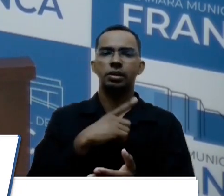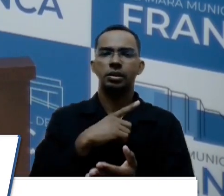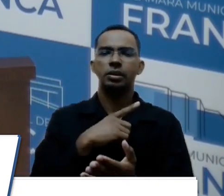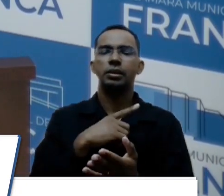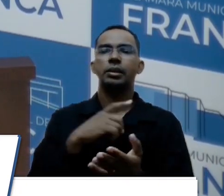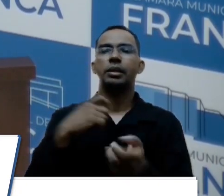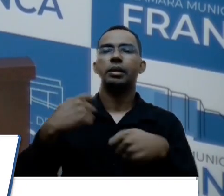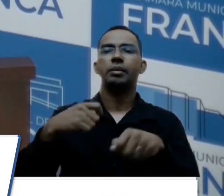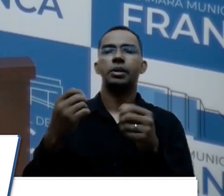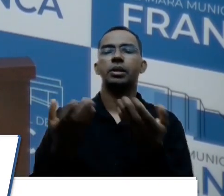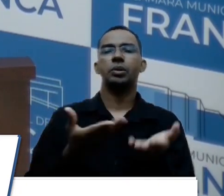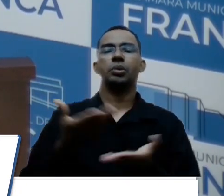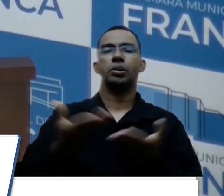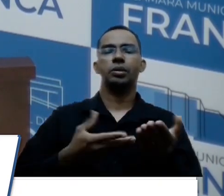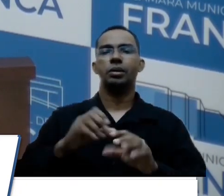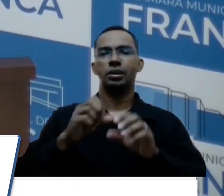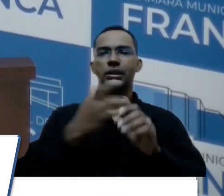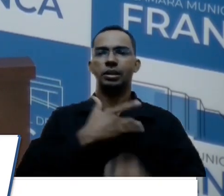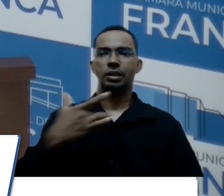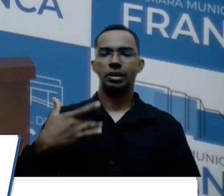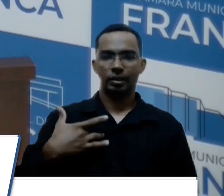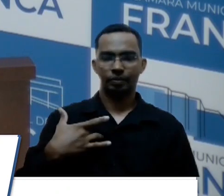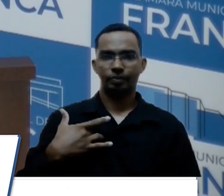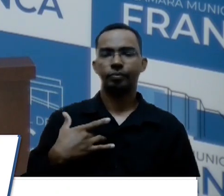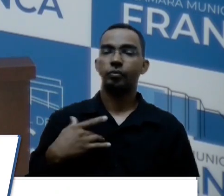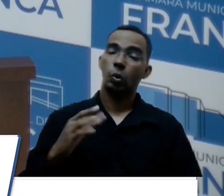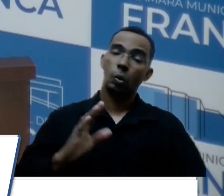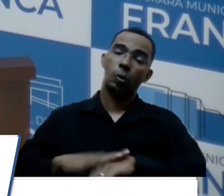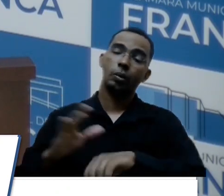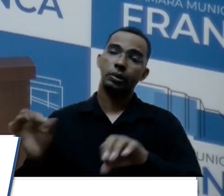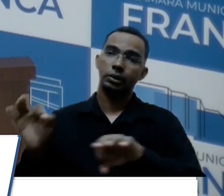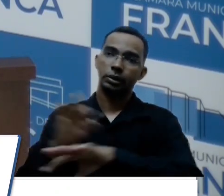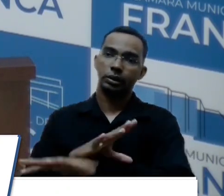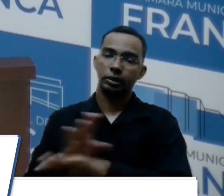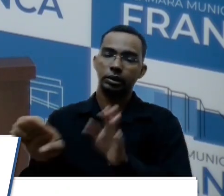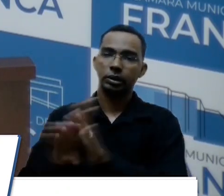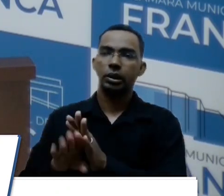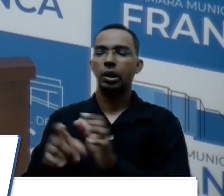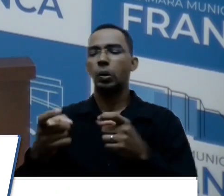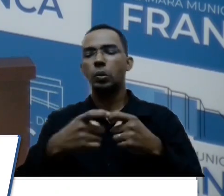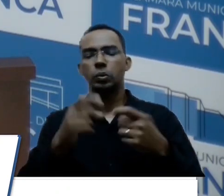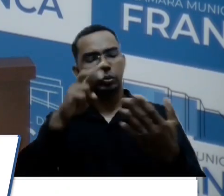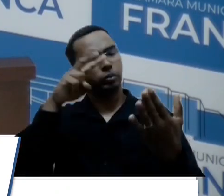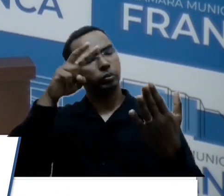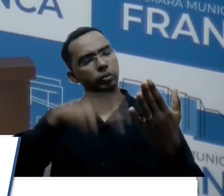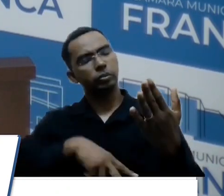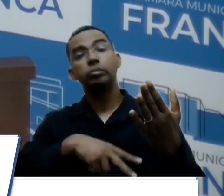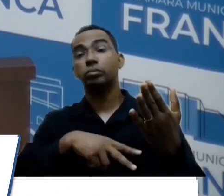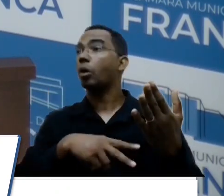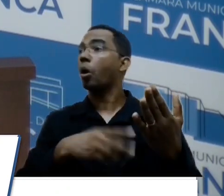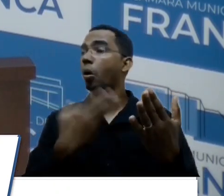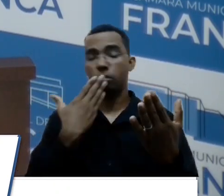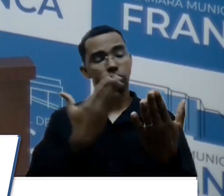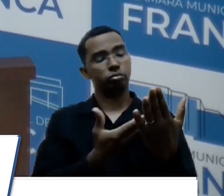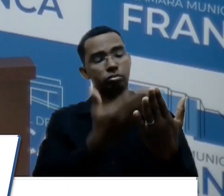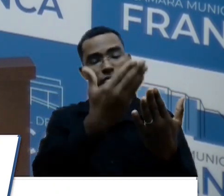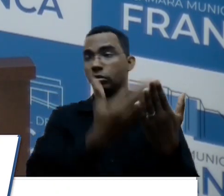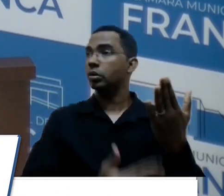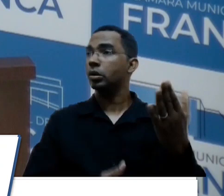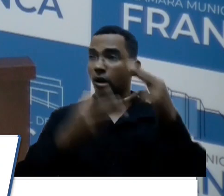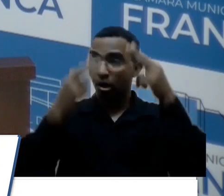do serviço de saúde. A hora que ele chega, o médico leu o diagnóstico feito pelo